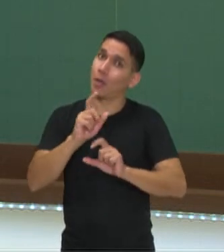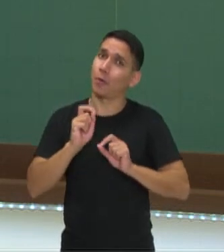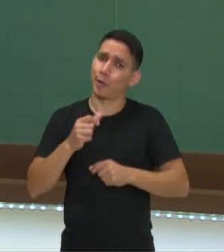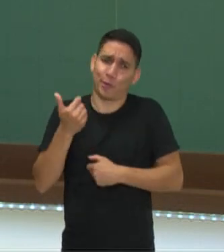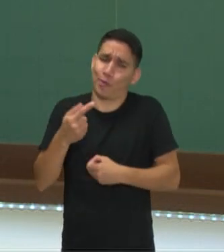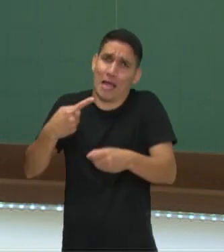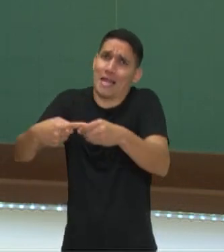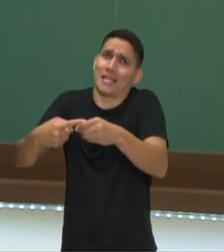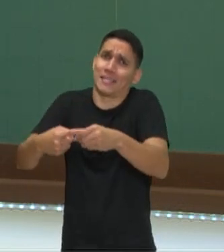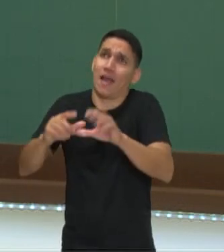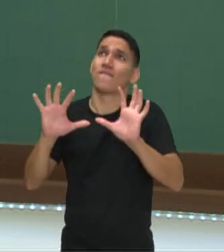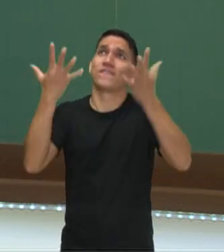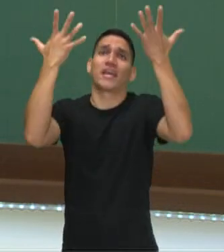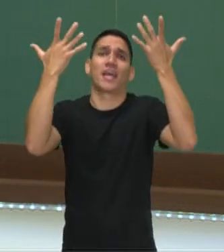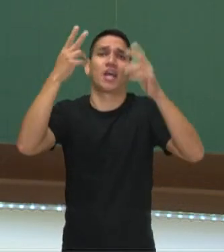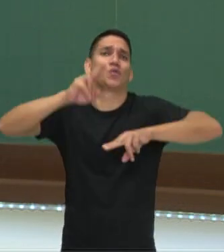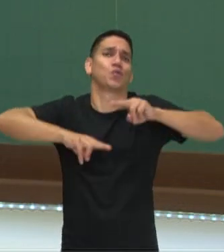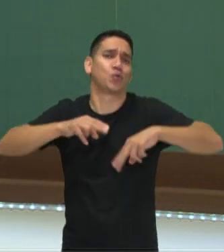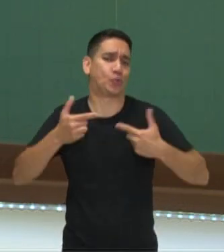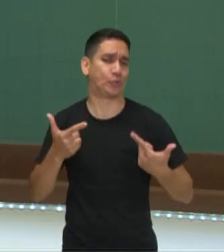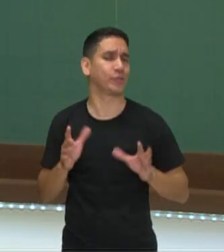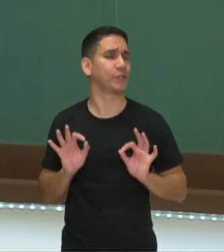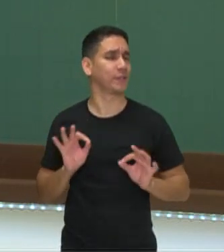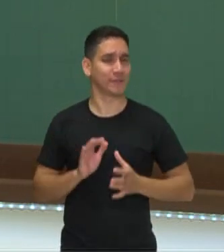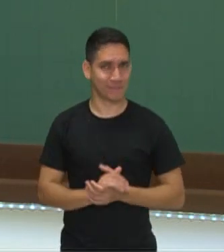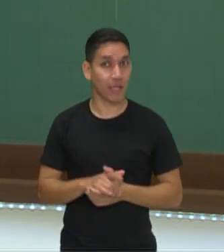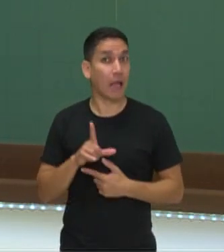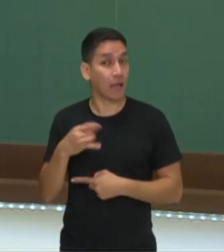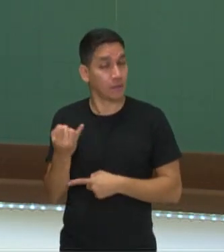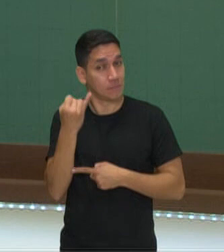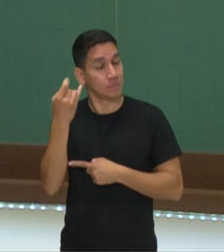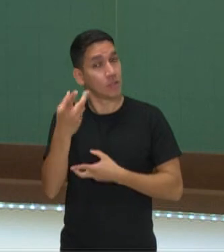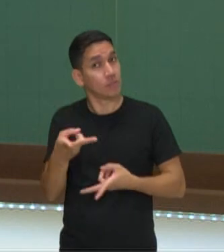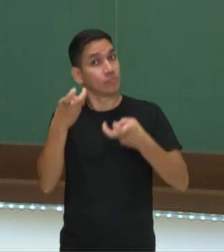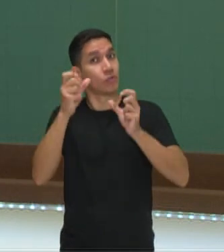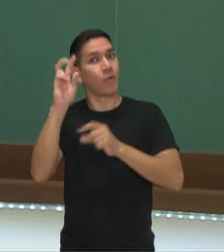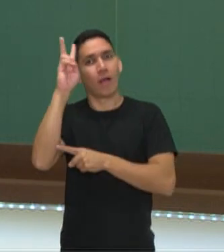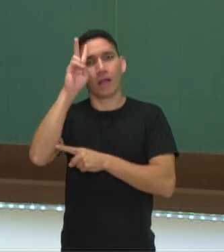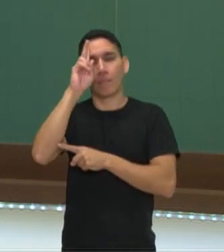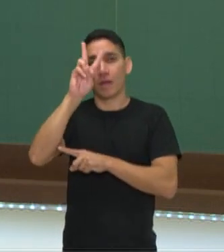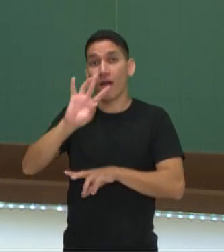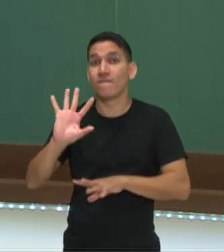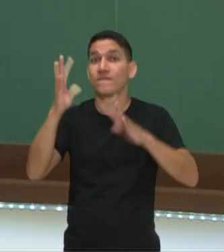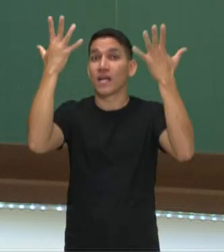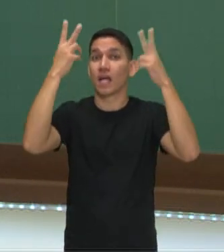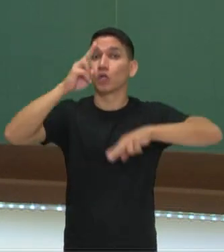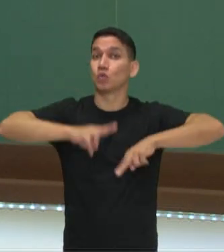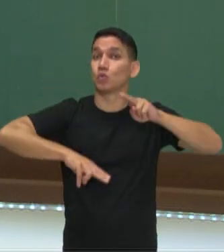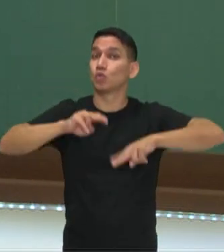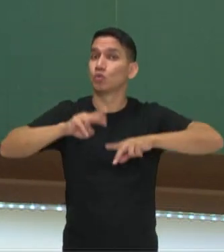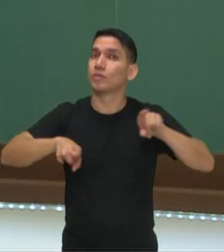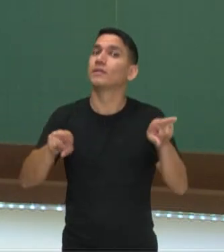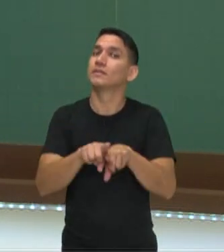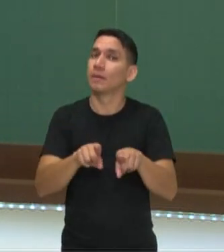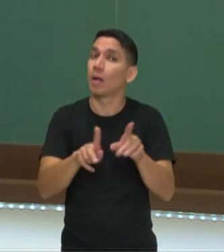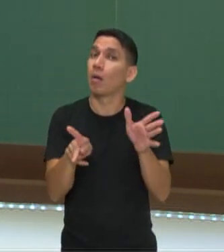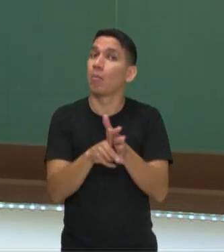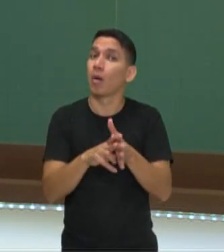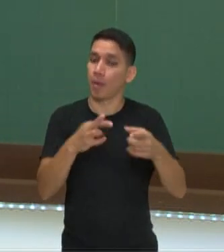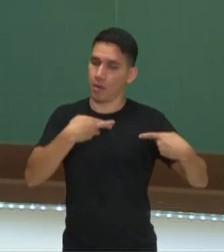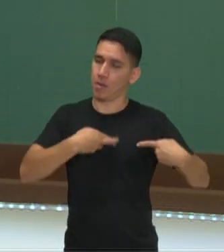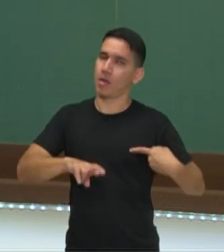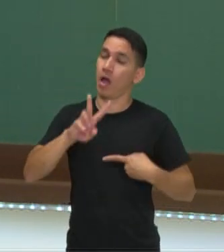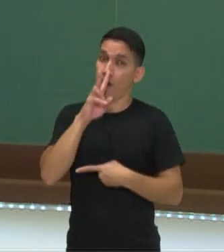que não se comemore uma festa junina, por exemplo. É importante a gente lembrar que festas juninas também têm um caráter